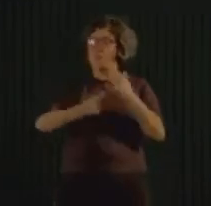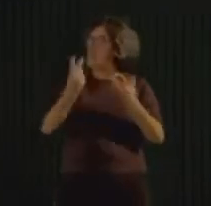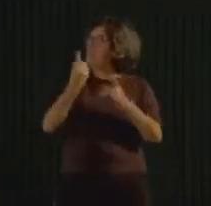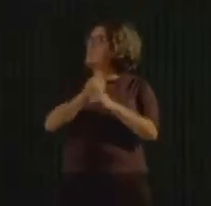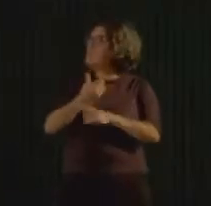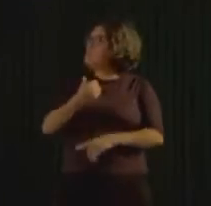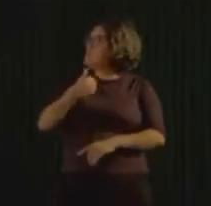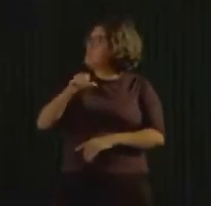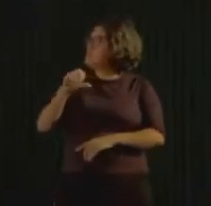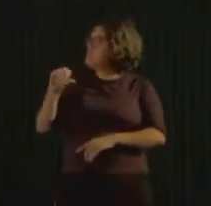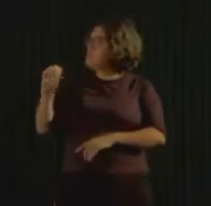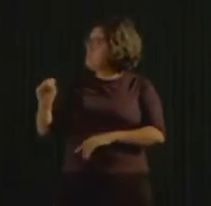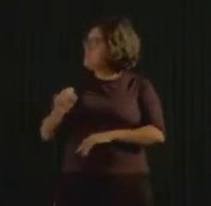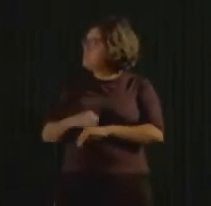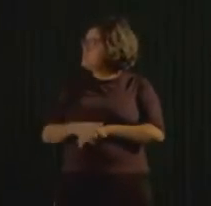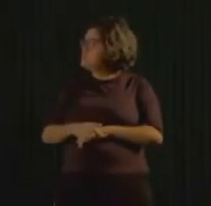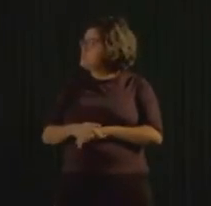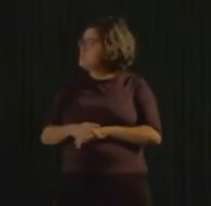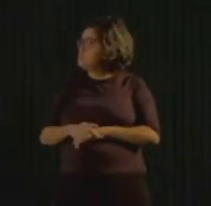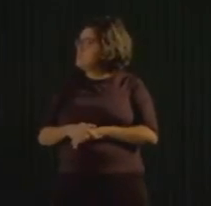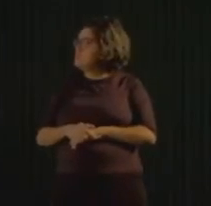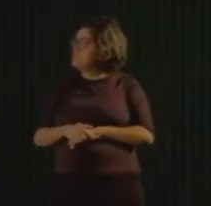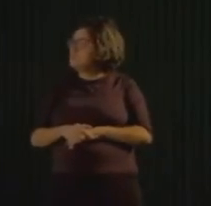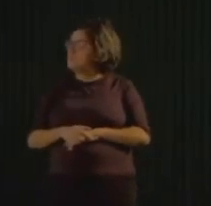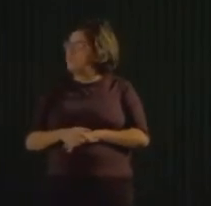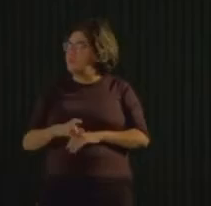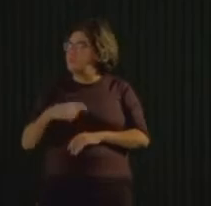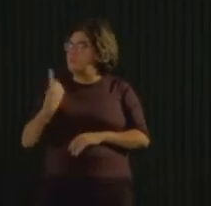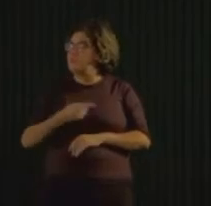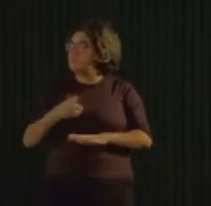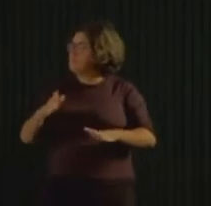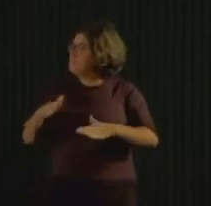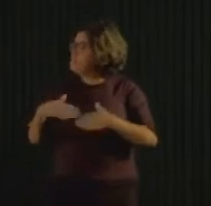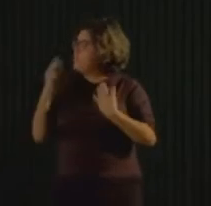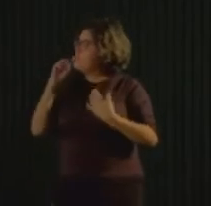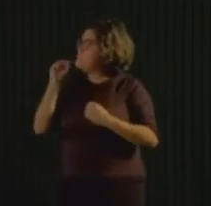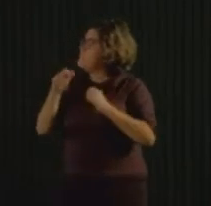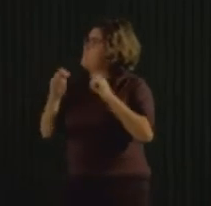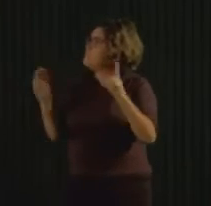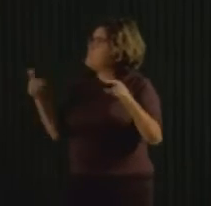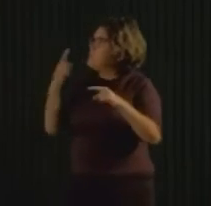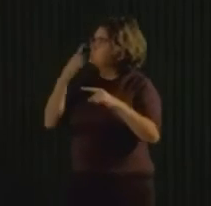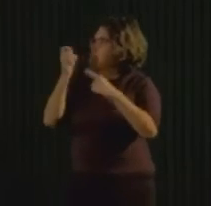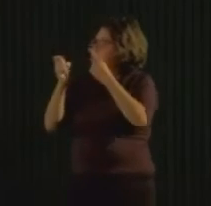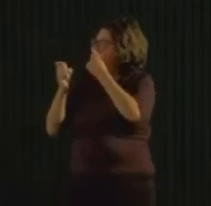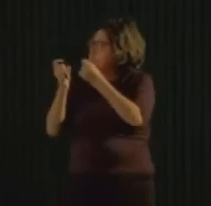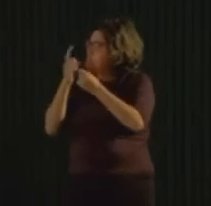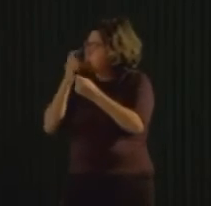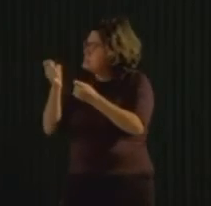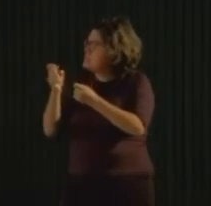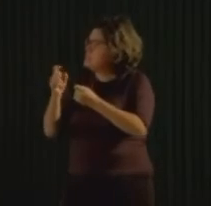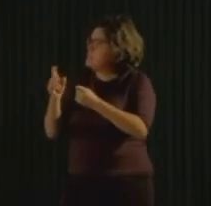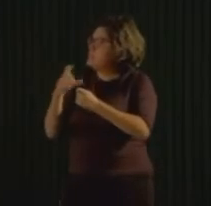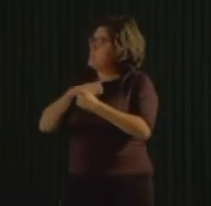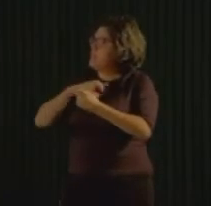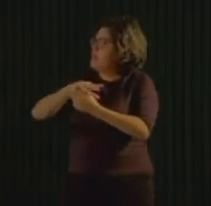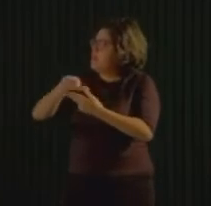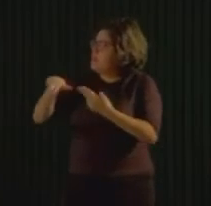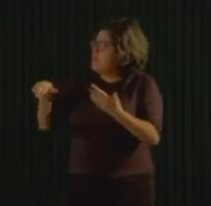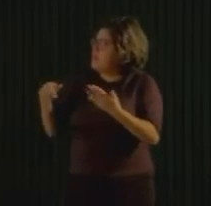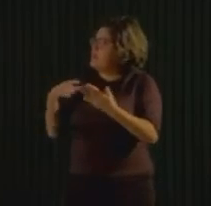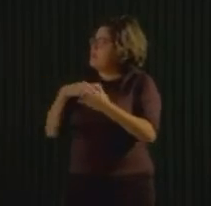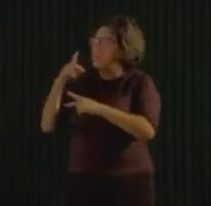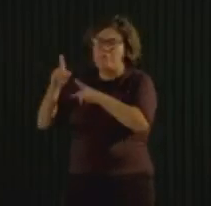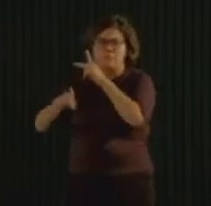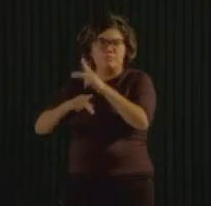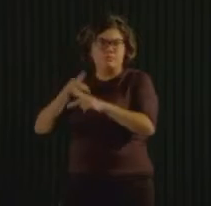descreveu em 1998. E aí alguns dos impactos que a gente vê dessa poluição, né, tanto na